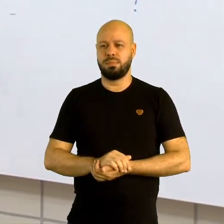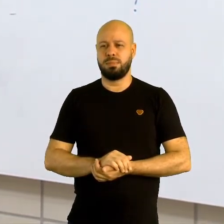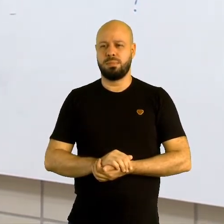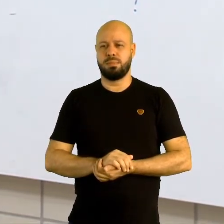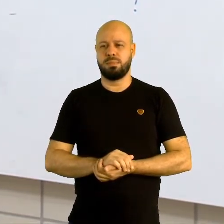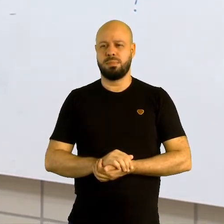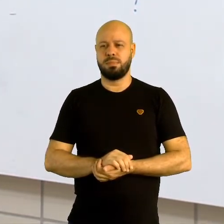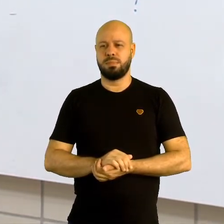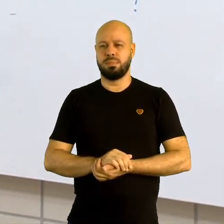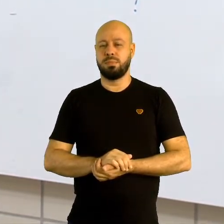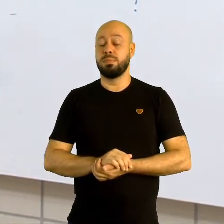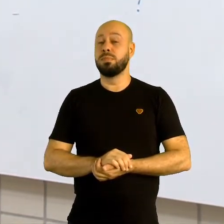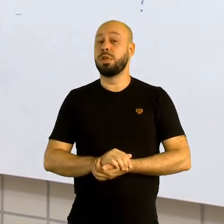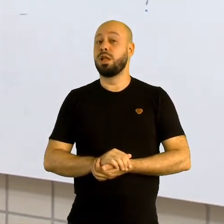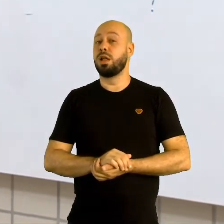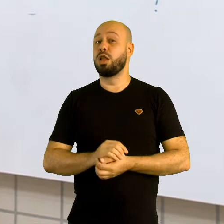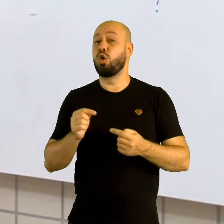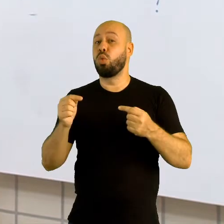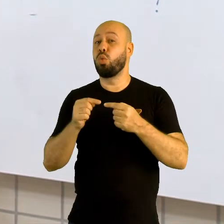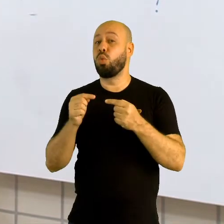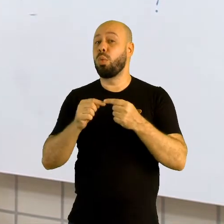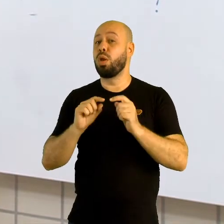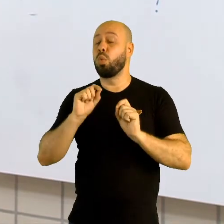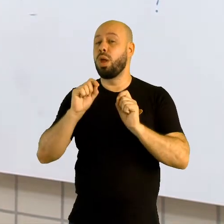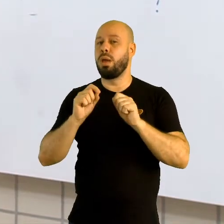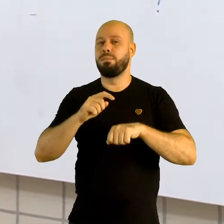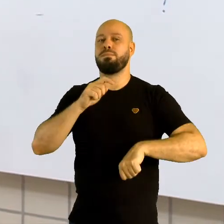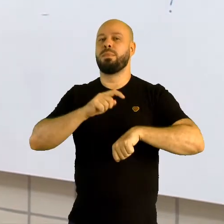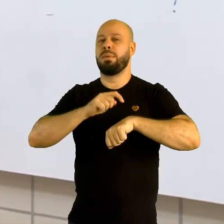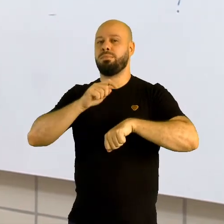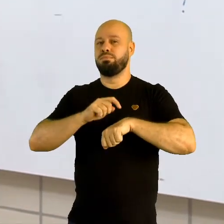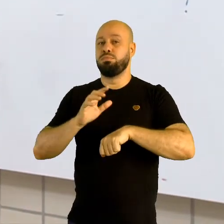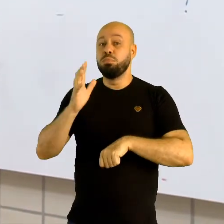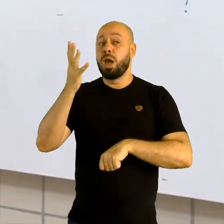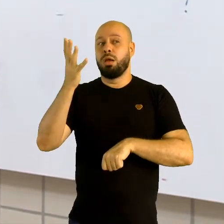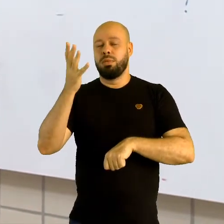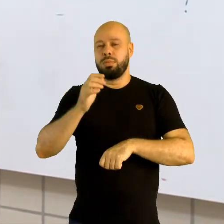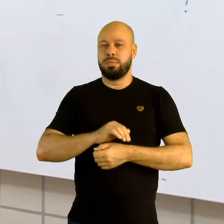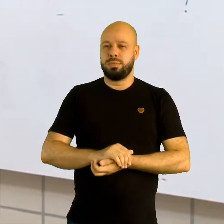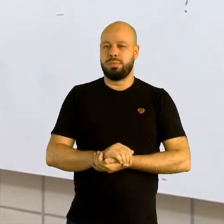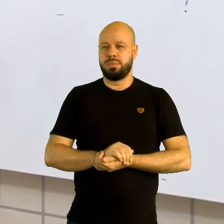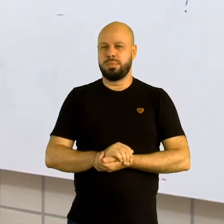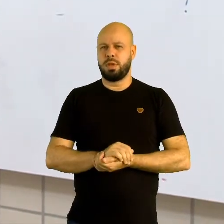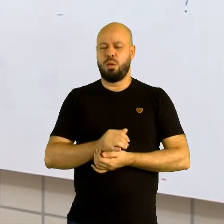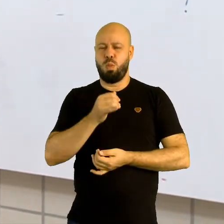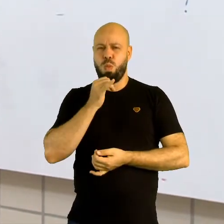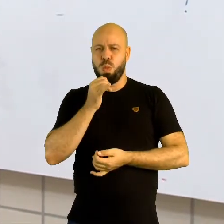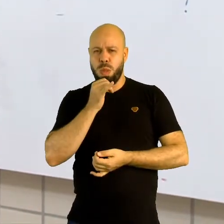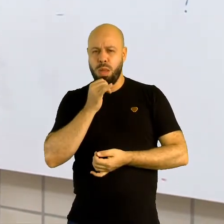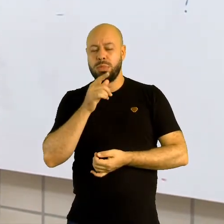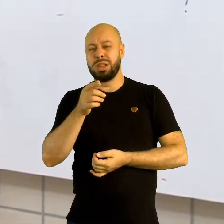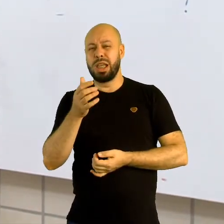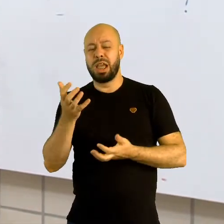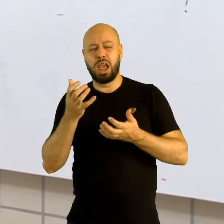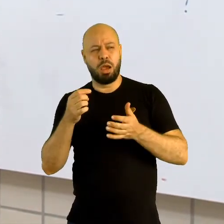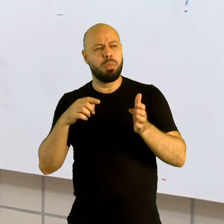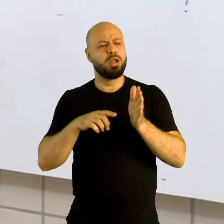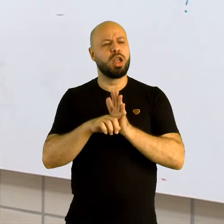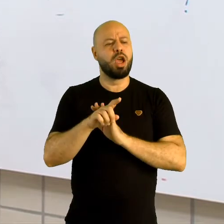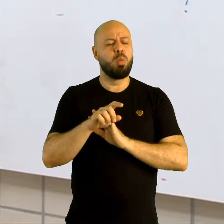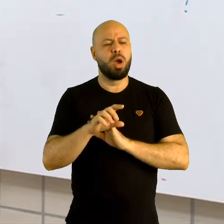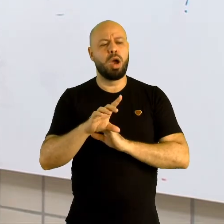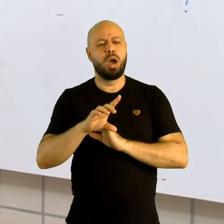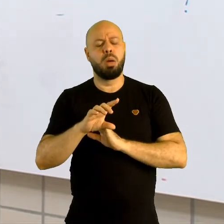Que eu disse que tem a ver com tempo, né? Por exemplo, você quer perguntar quando foi o aniversário